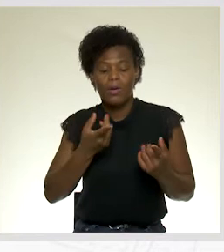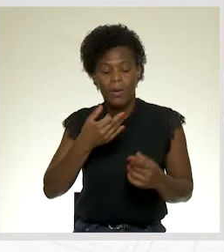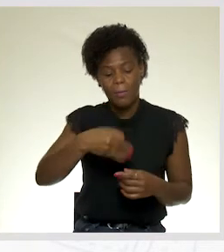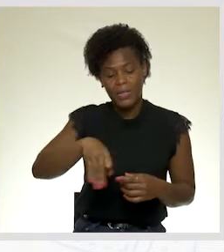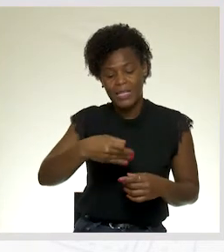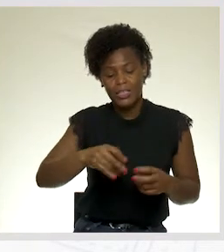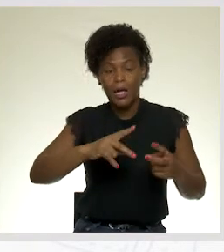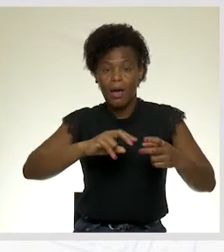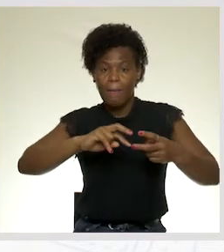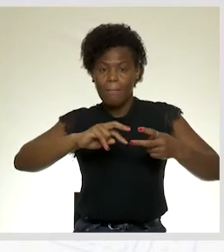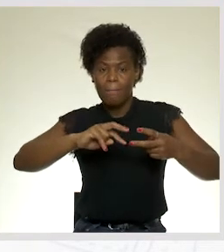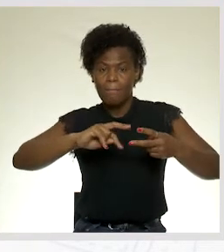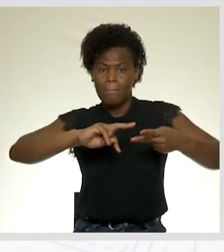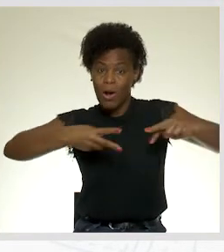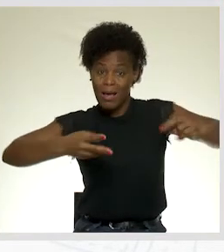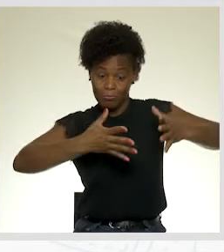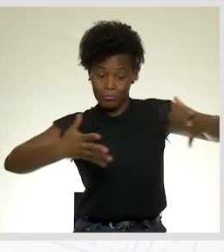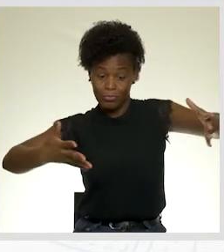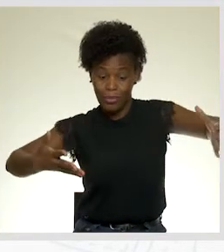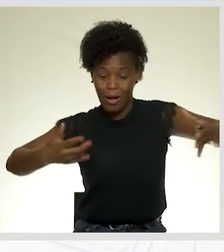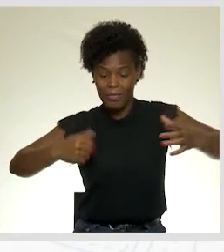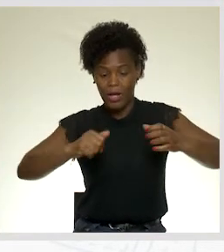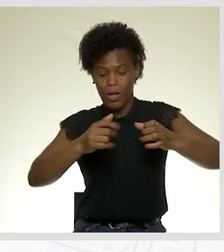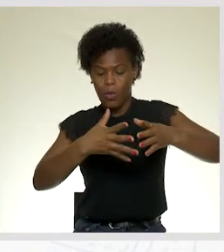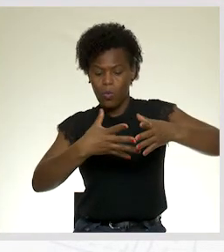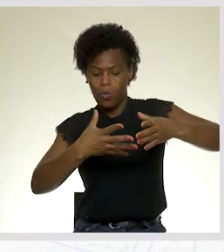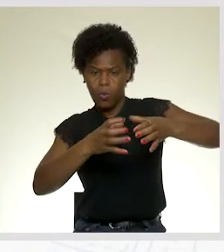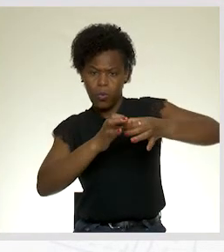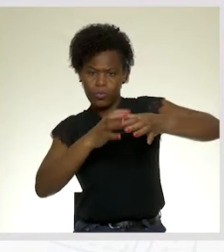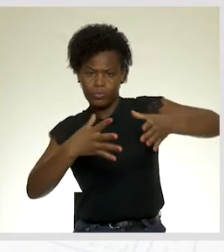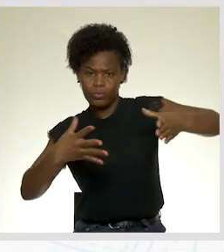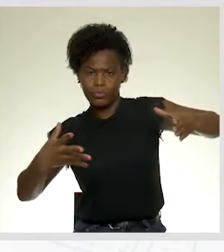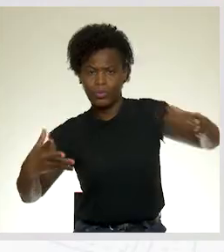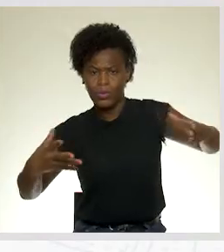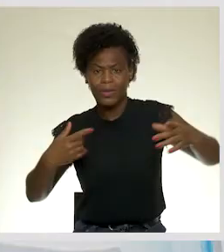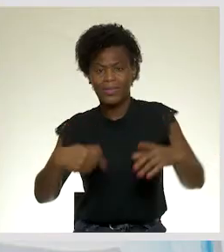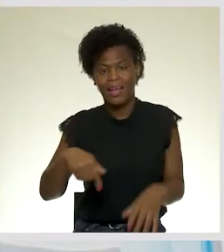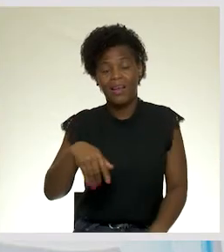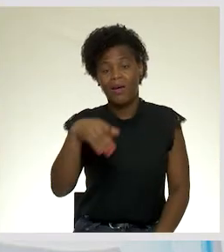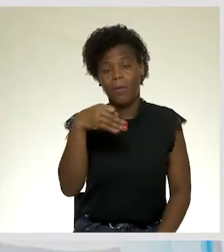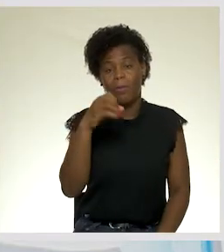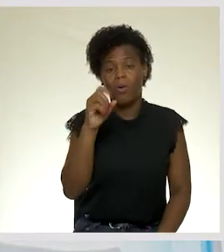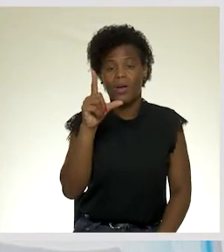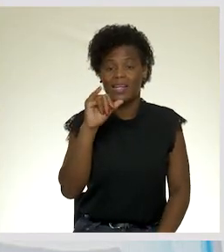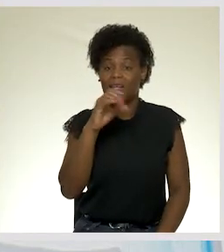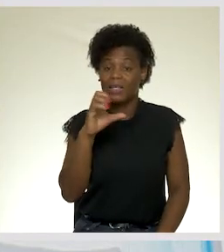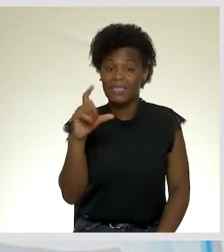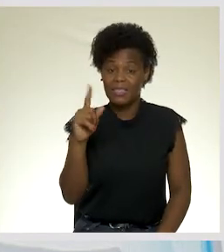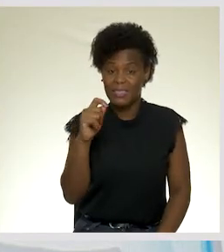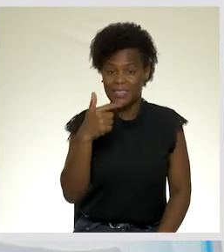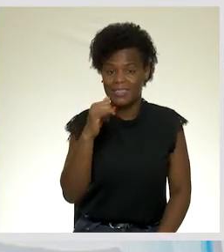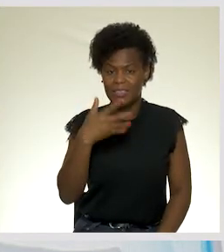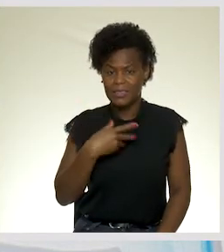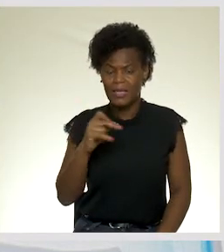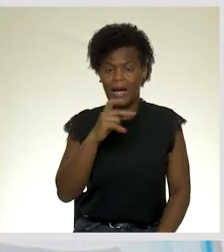são macromoléculas formadas por longas cadeias polipeptídicas de aminoácidos. Os aminoácidos são as unidades